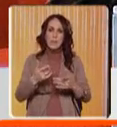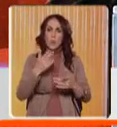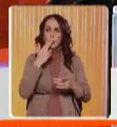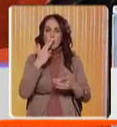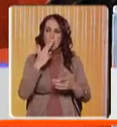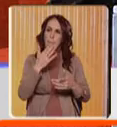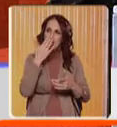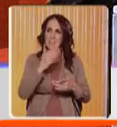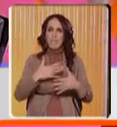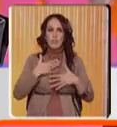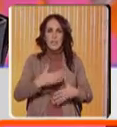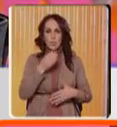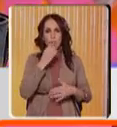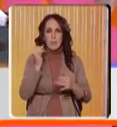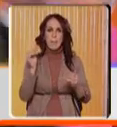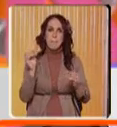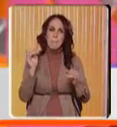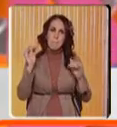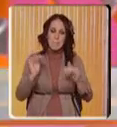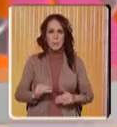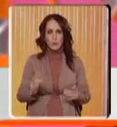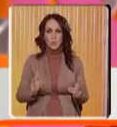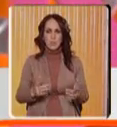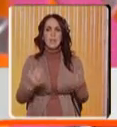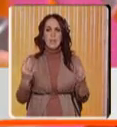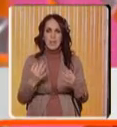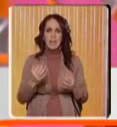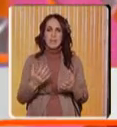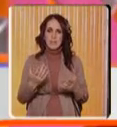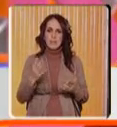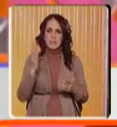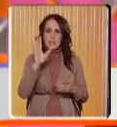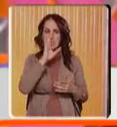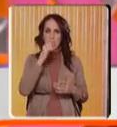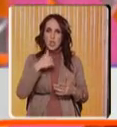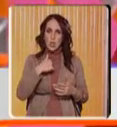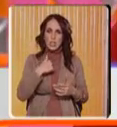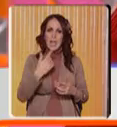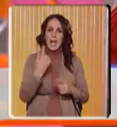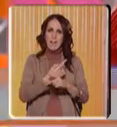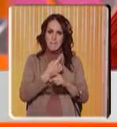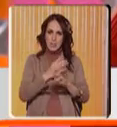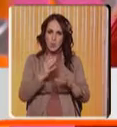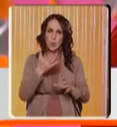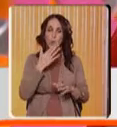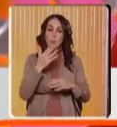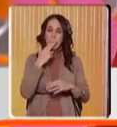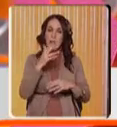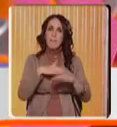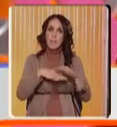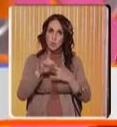tem é anorexinogénico. Tem um efeito anorexinogénico. Portanto, há várias coisas que o tabaco